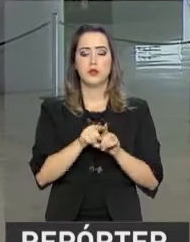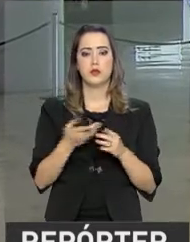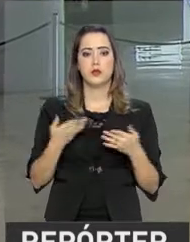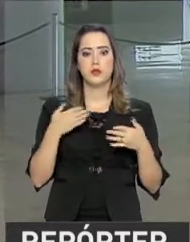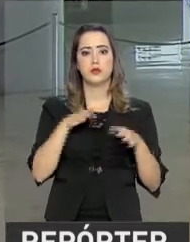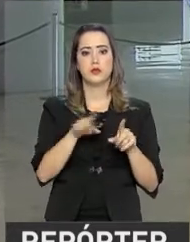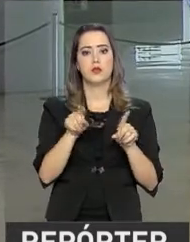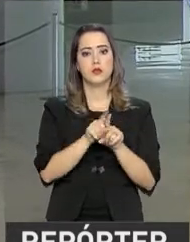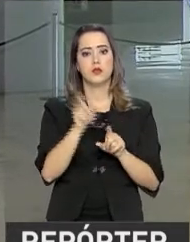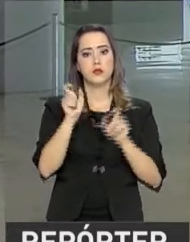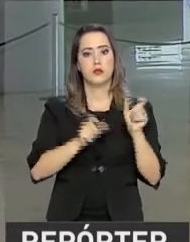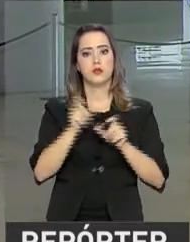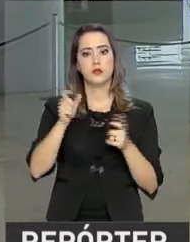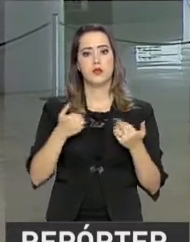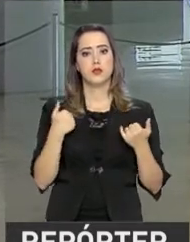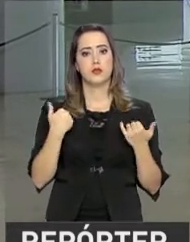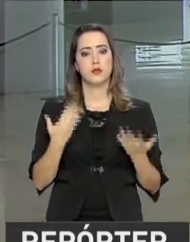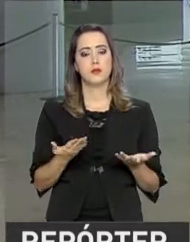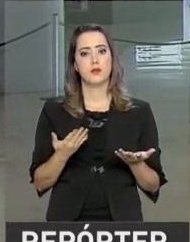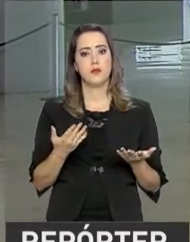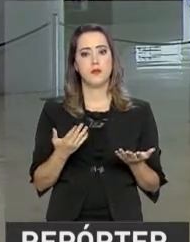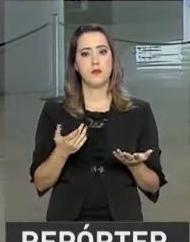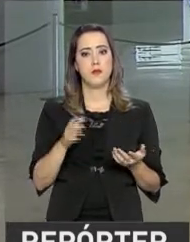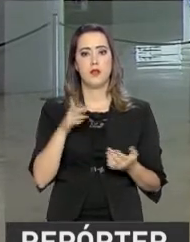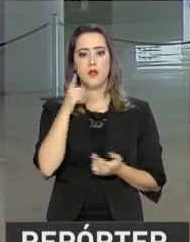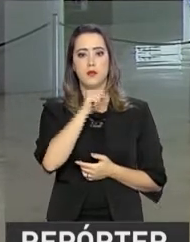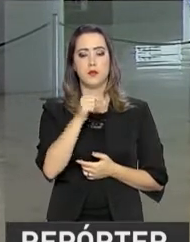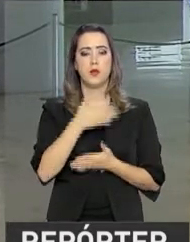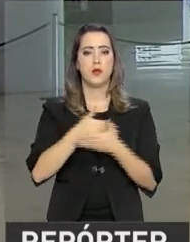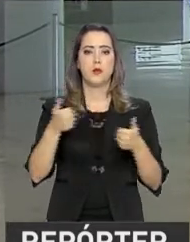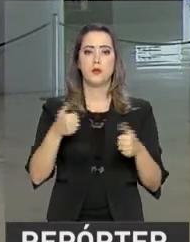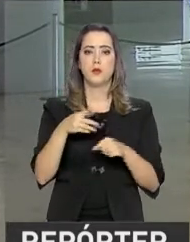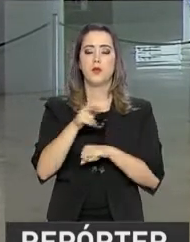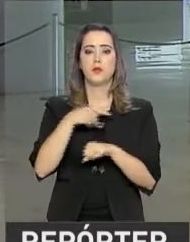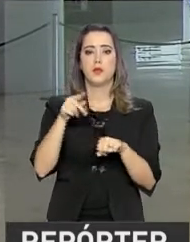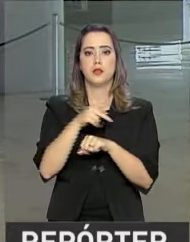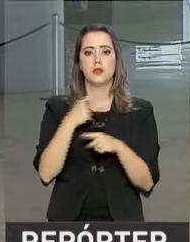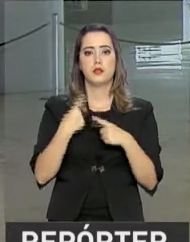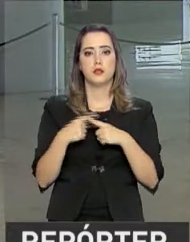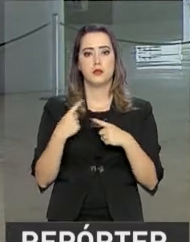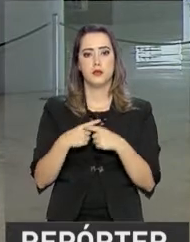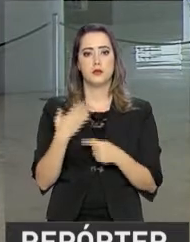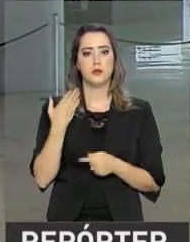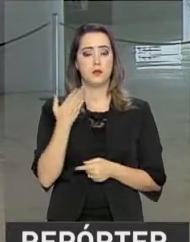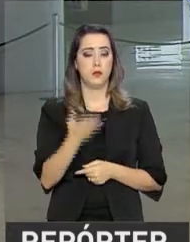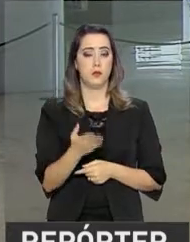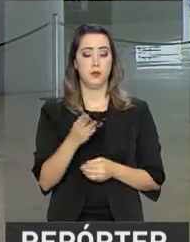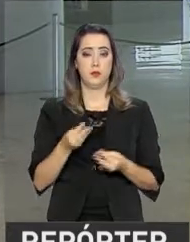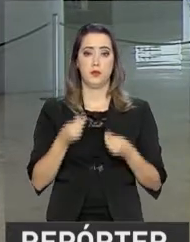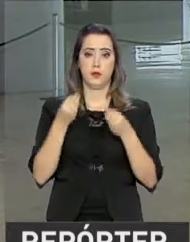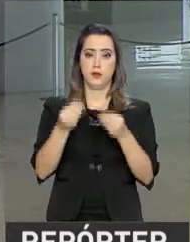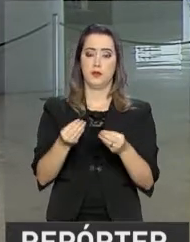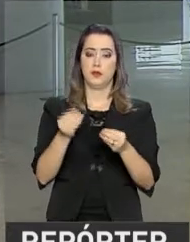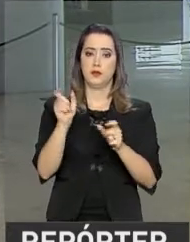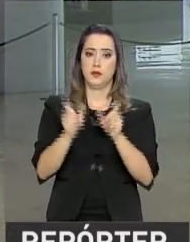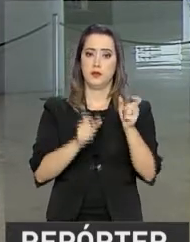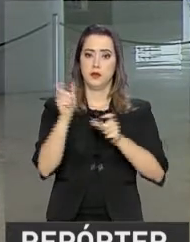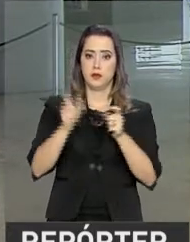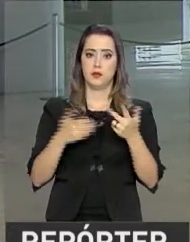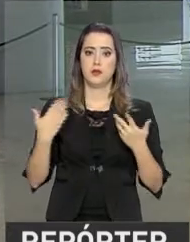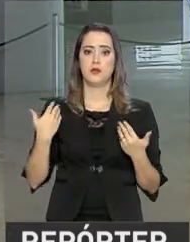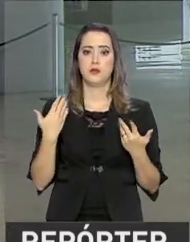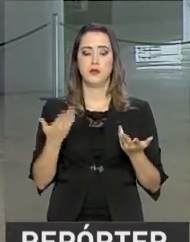exceção profissional é ganha o país porque leva para essas é pessoas para pensar menor aprendiz